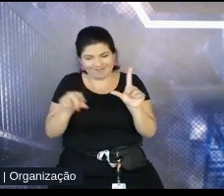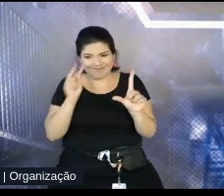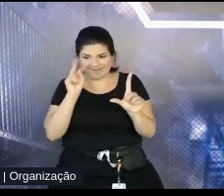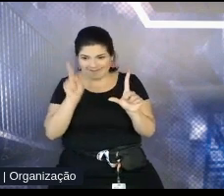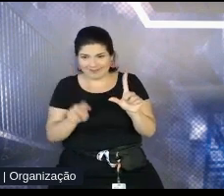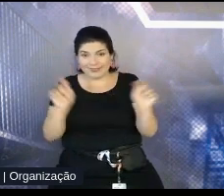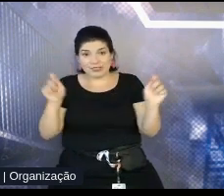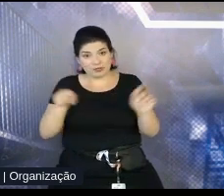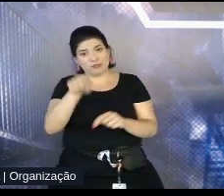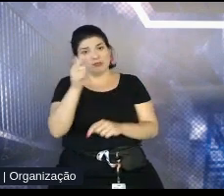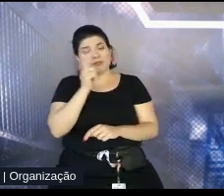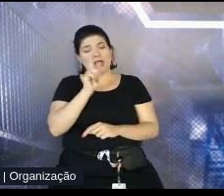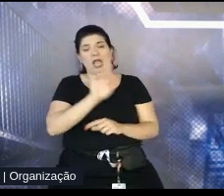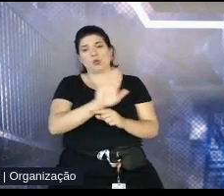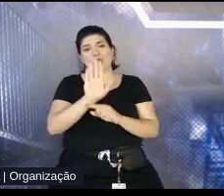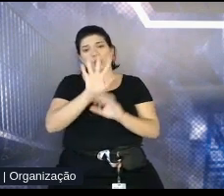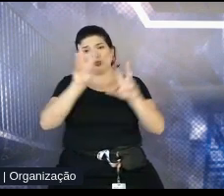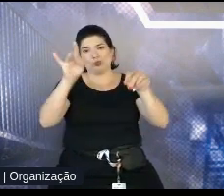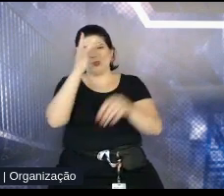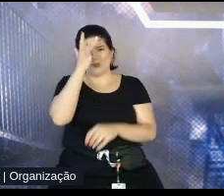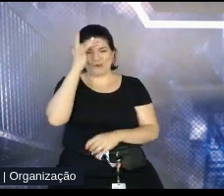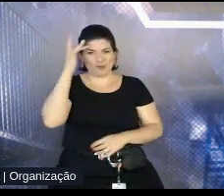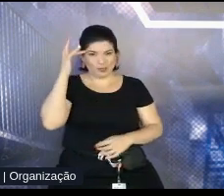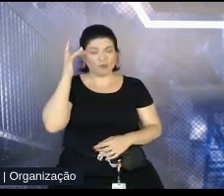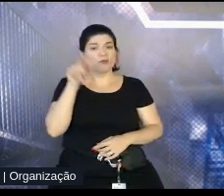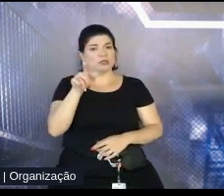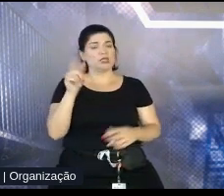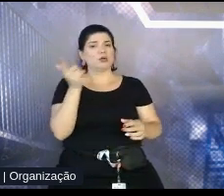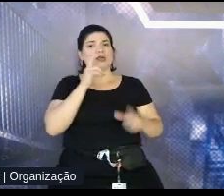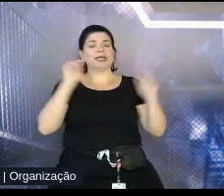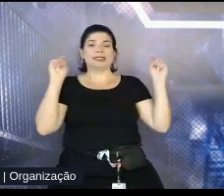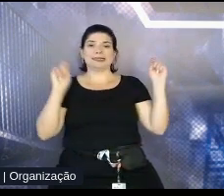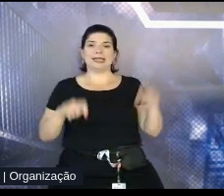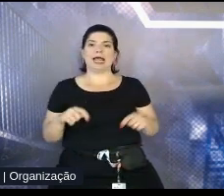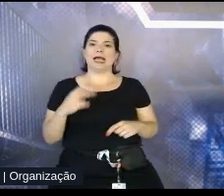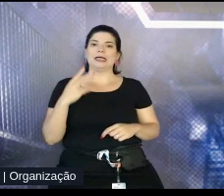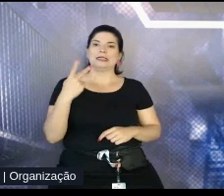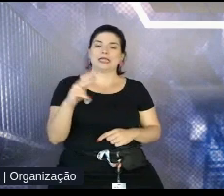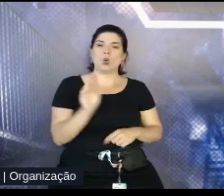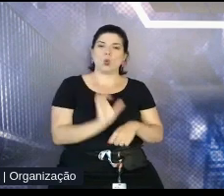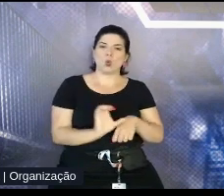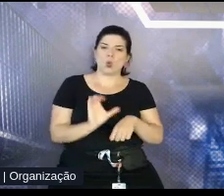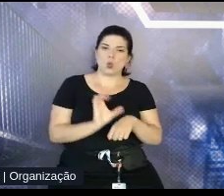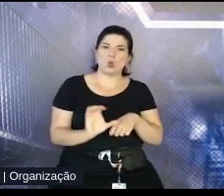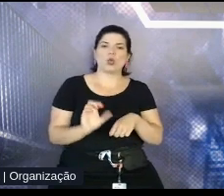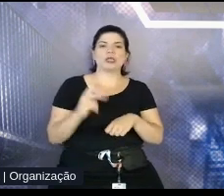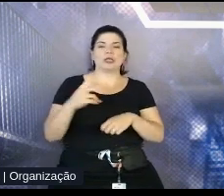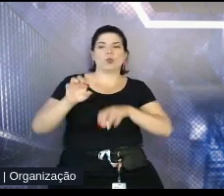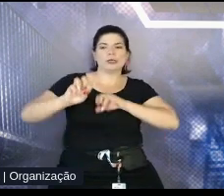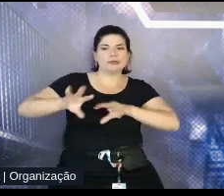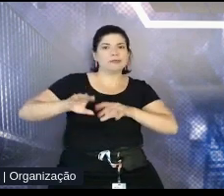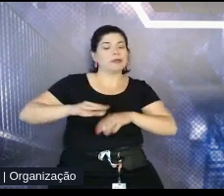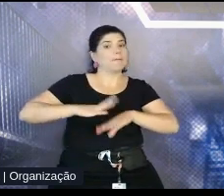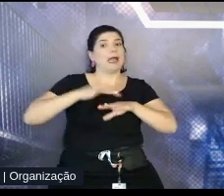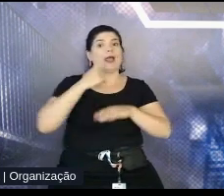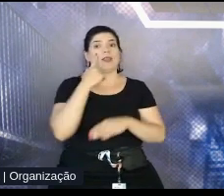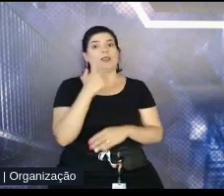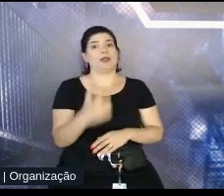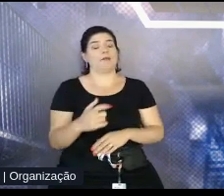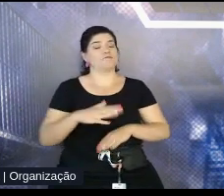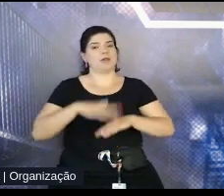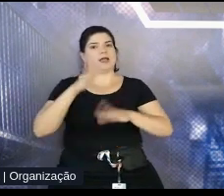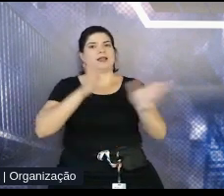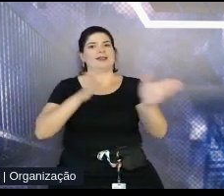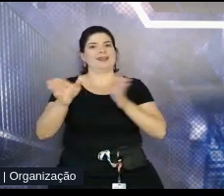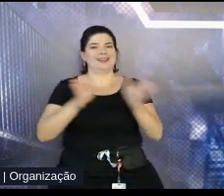estar ajudando todas as pessoas e você já torna o seu curso, a sua formação mais interessante, mais universal, né?